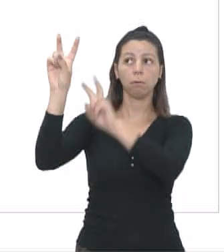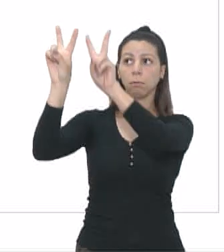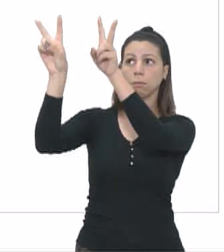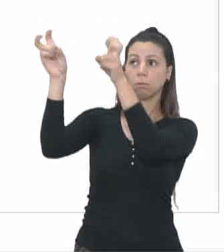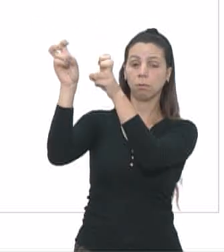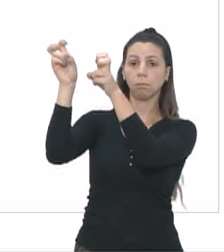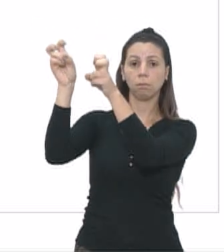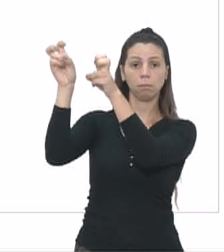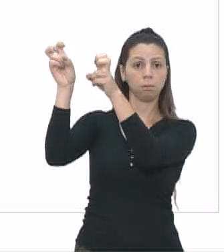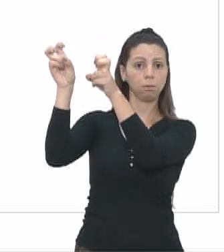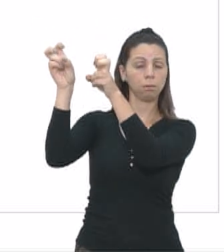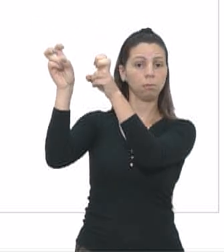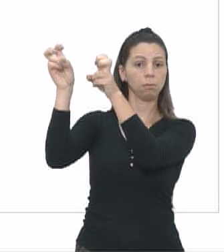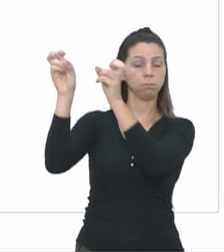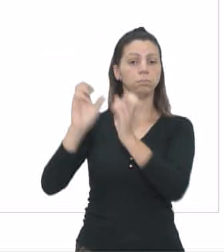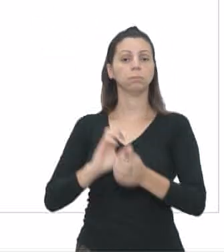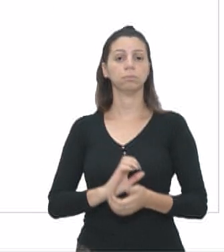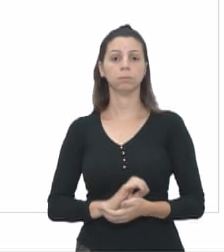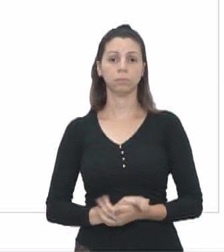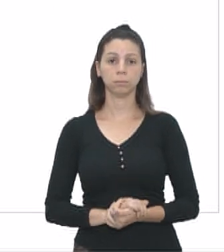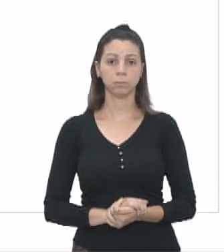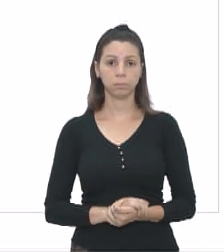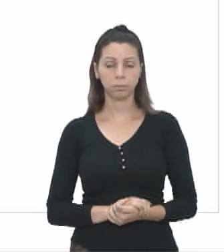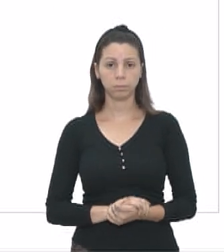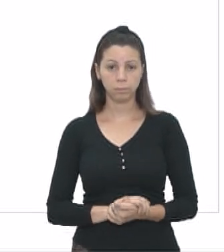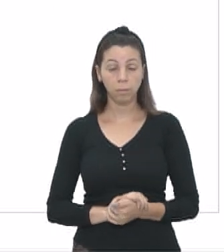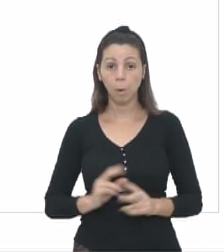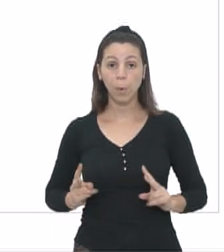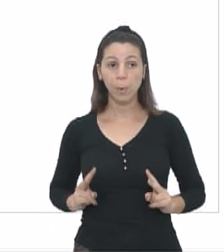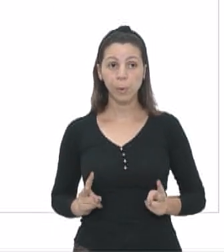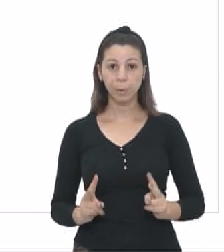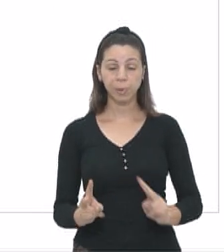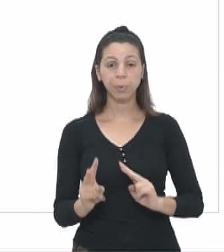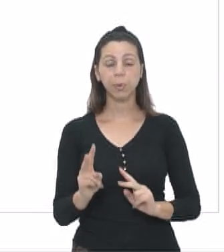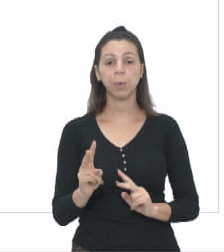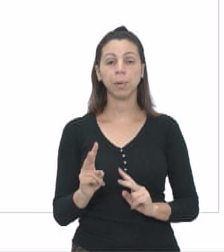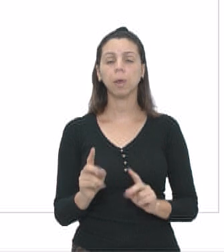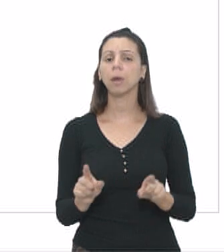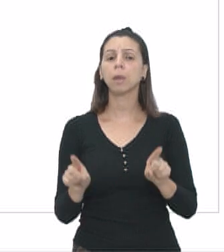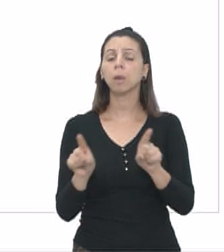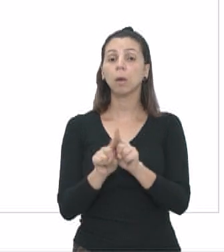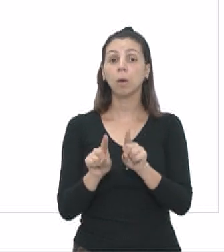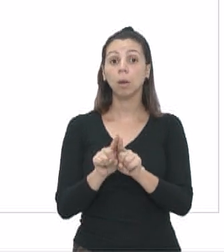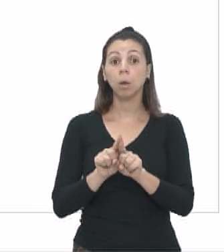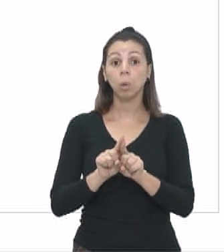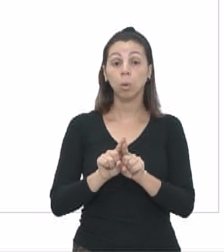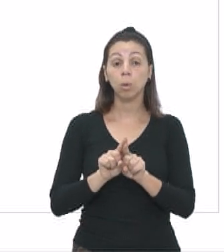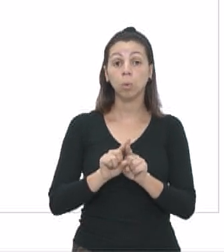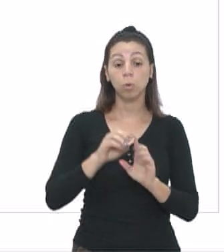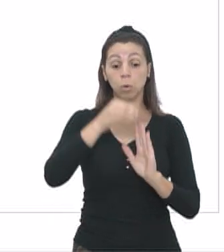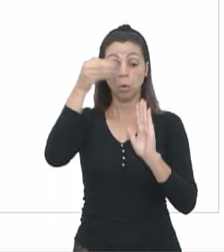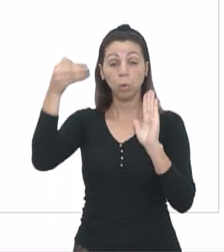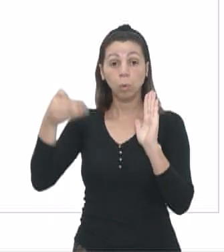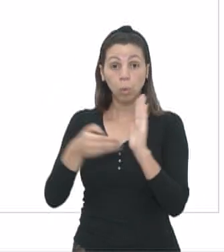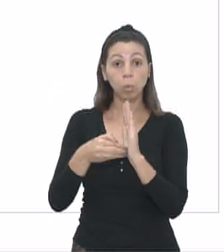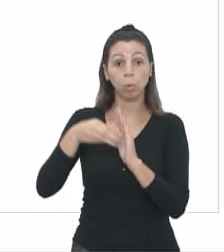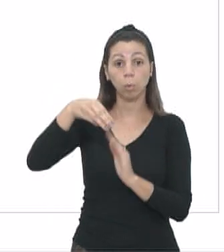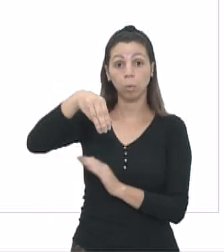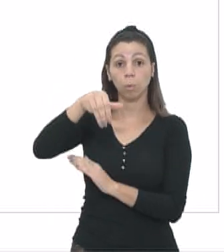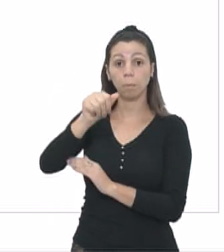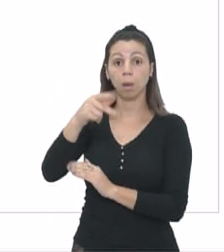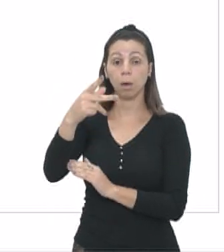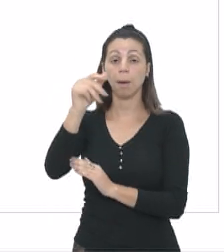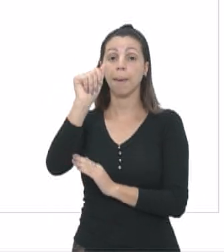aparecendo a indicação do título do mapa. Dando continuidade, nós vamos ver que todo mapa também tem uma fonte. A fonte do